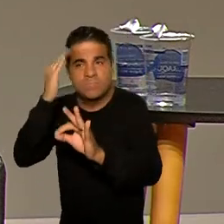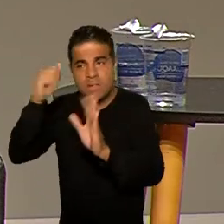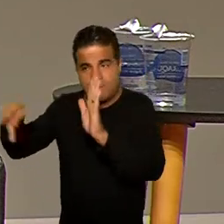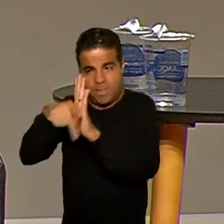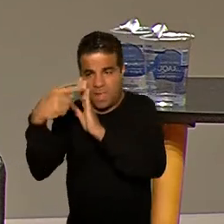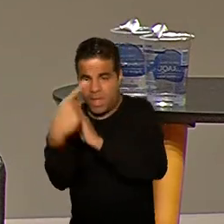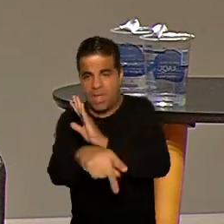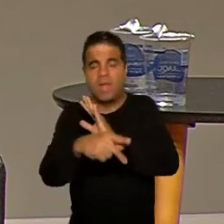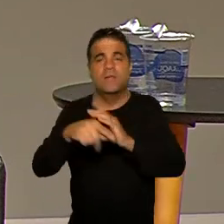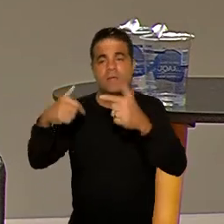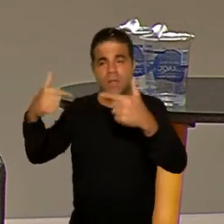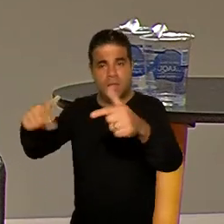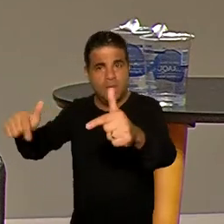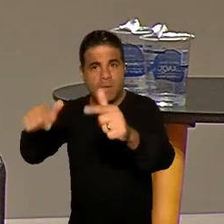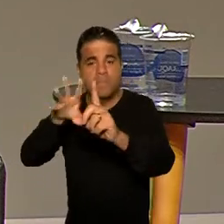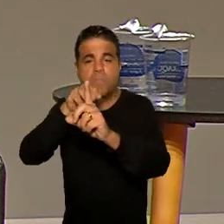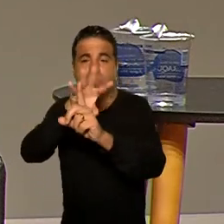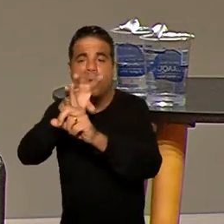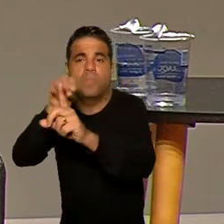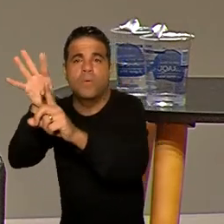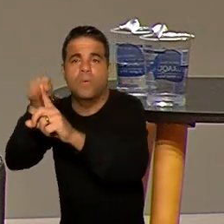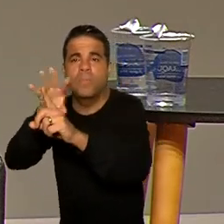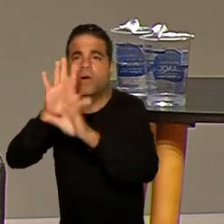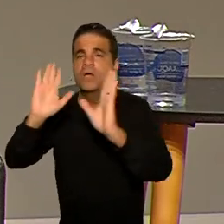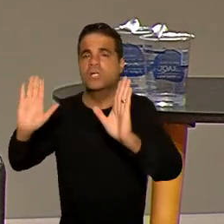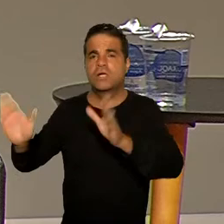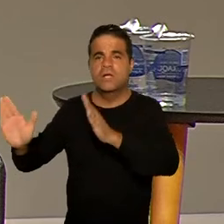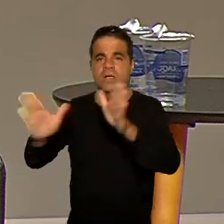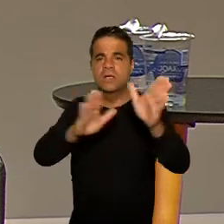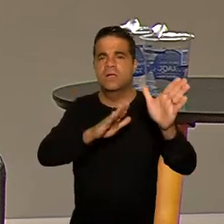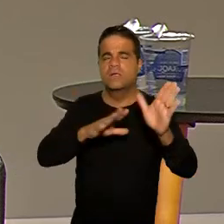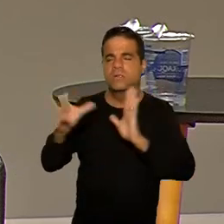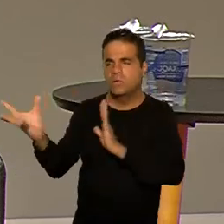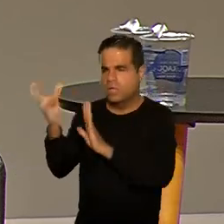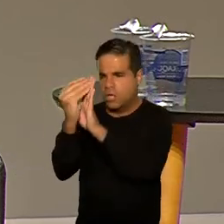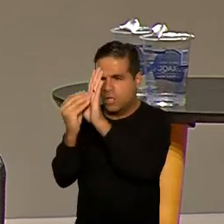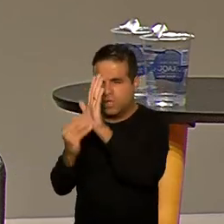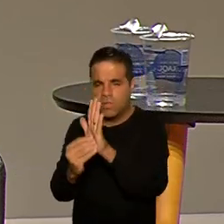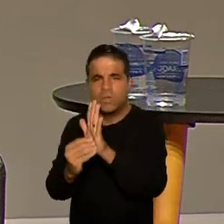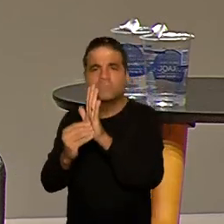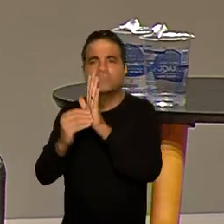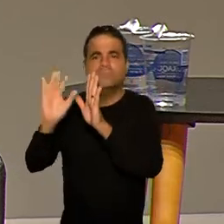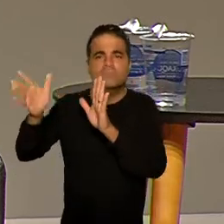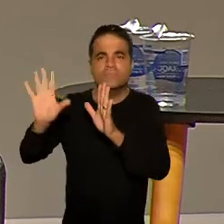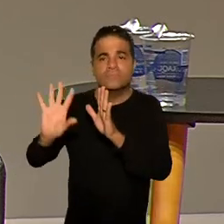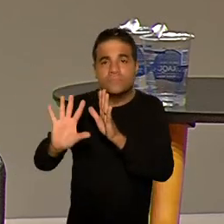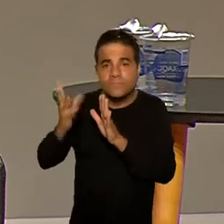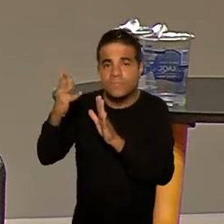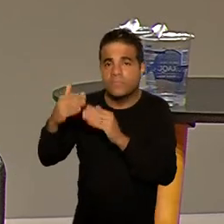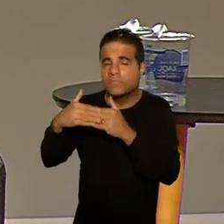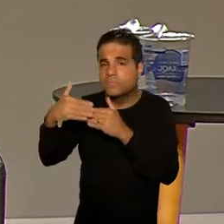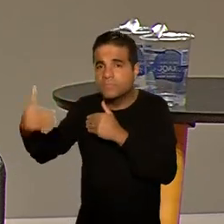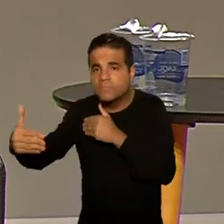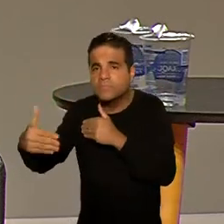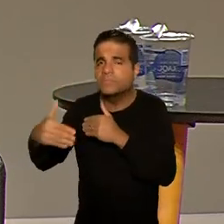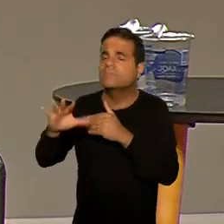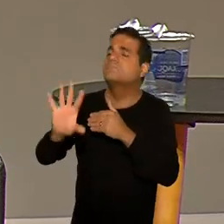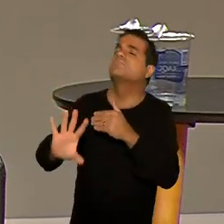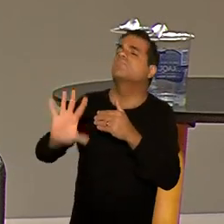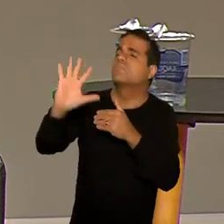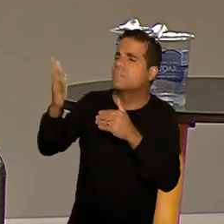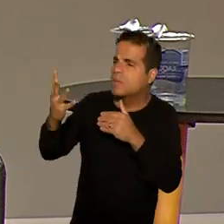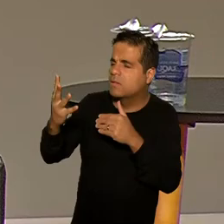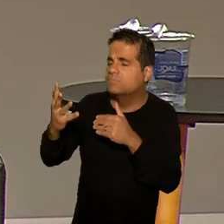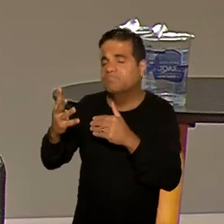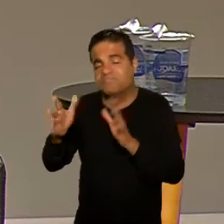parte do trabalho de um mediador né mas poder constituir junto o que vai acontecer e entender que o que vai acontecer